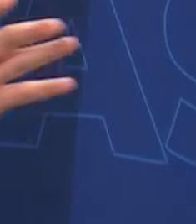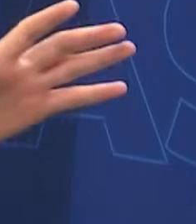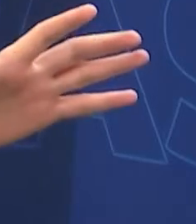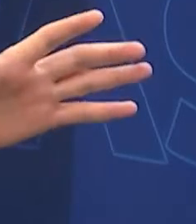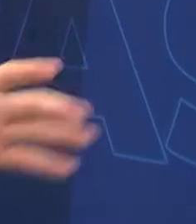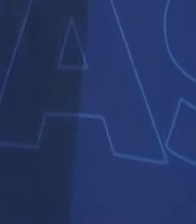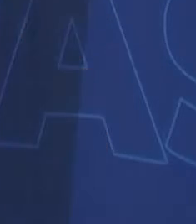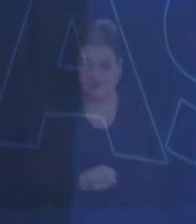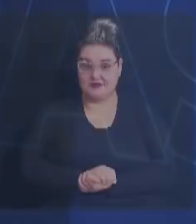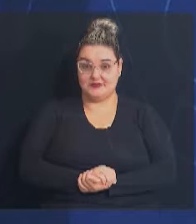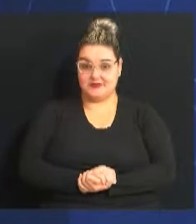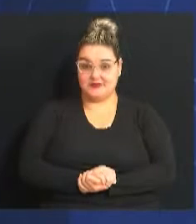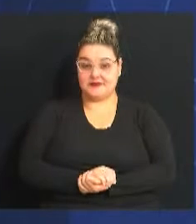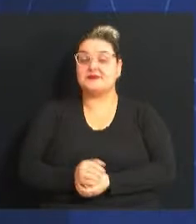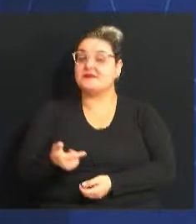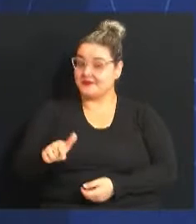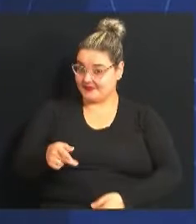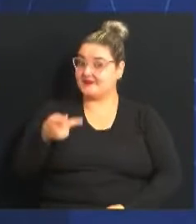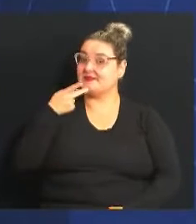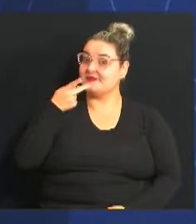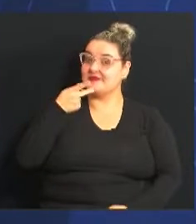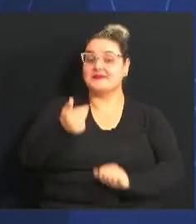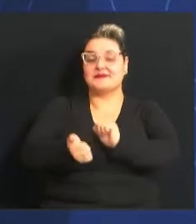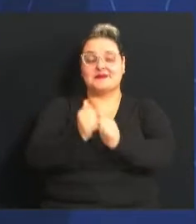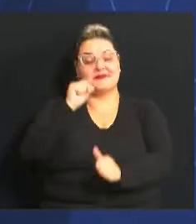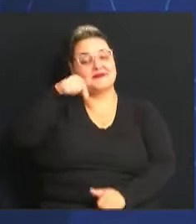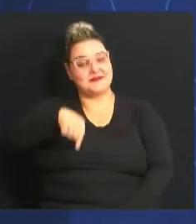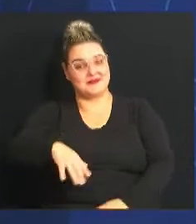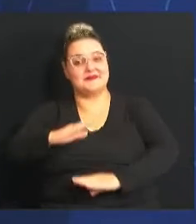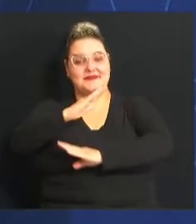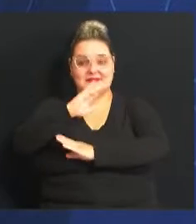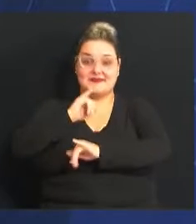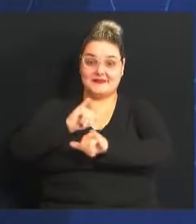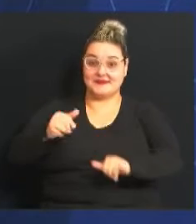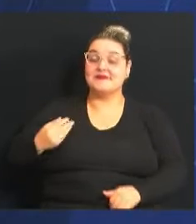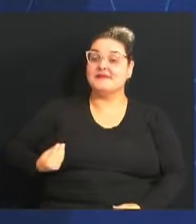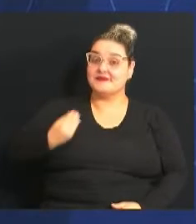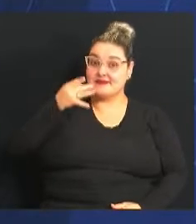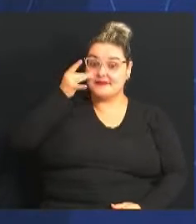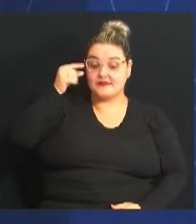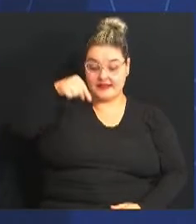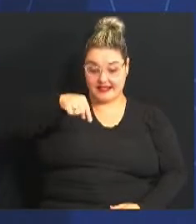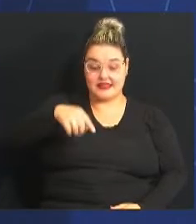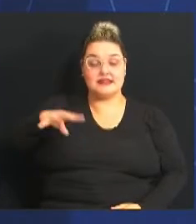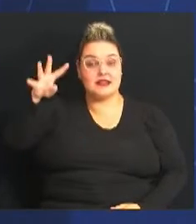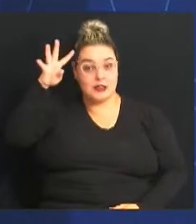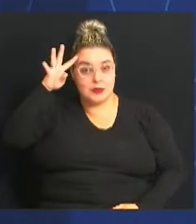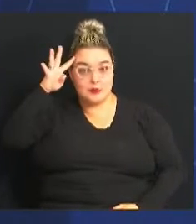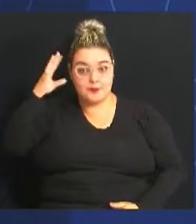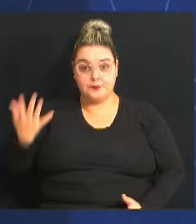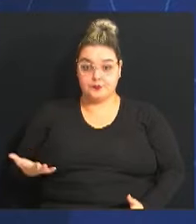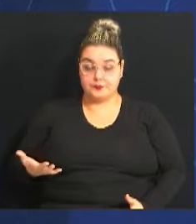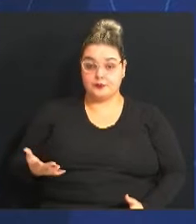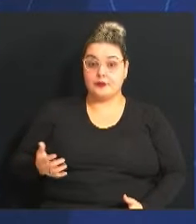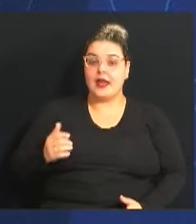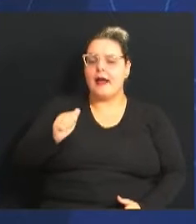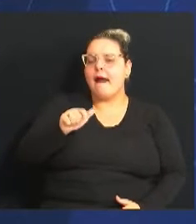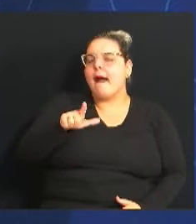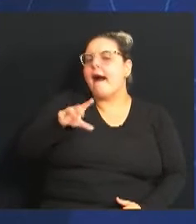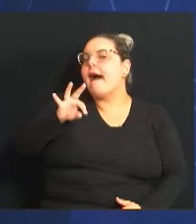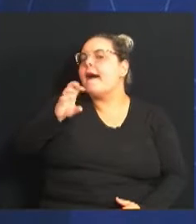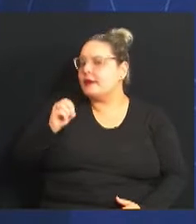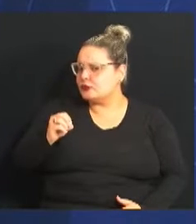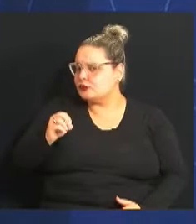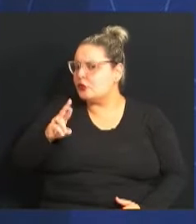E a gente segue falando sobre esporte aqui no nosso Câmara Notícia, ao vivo nesta quarta-feira, alto rendimento. A gente fala sobre